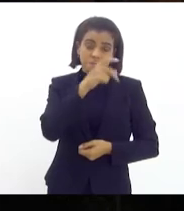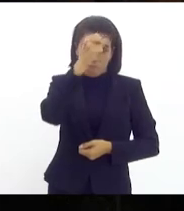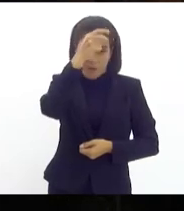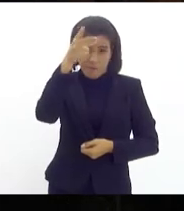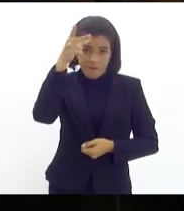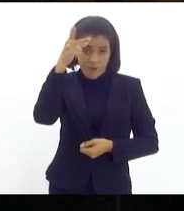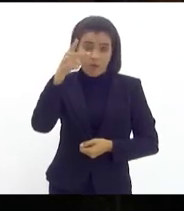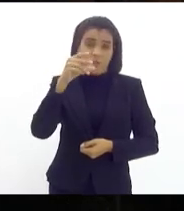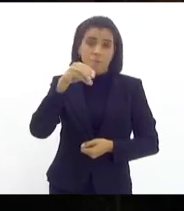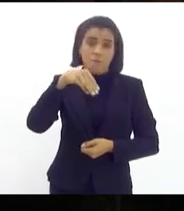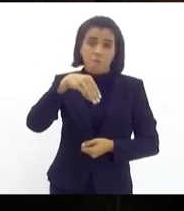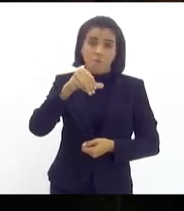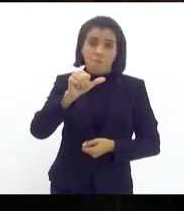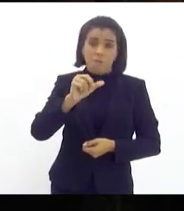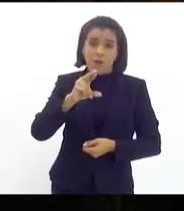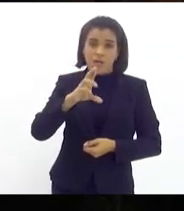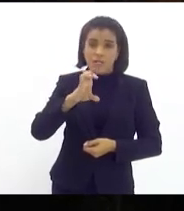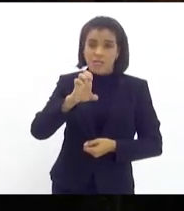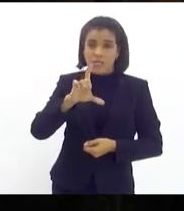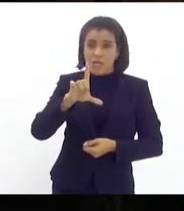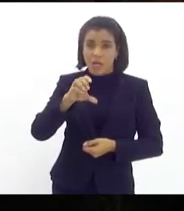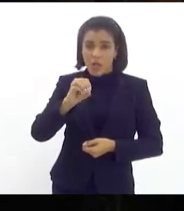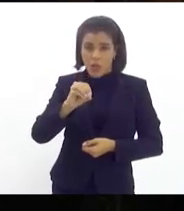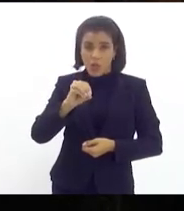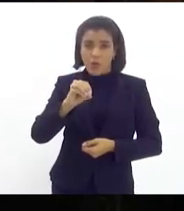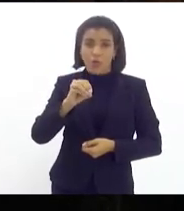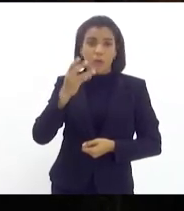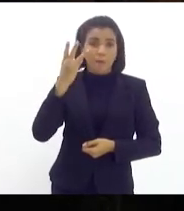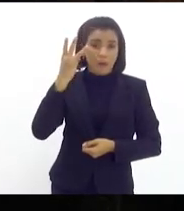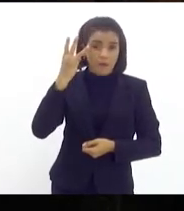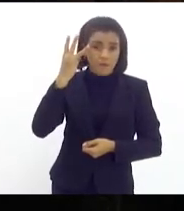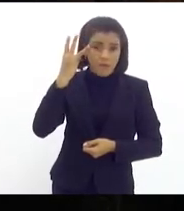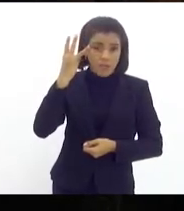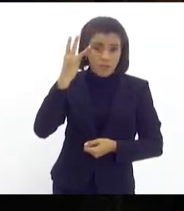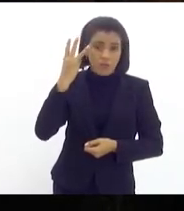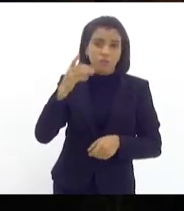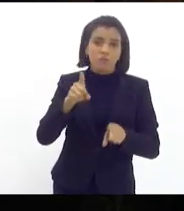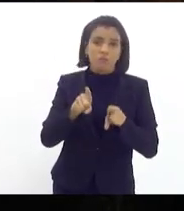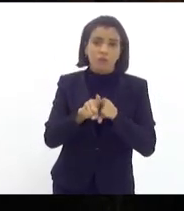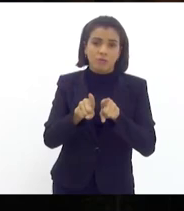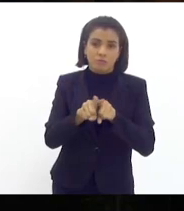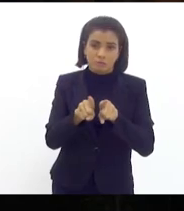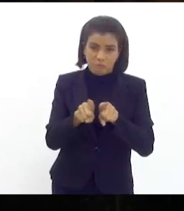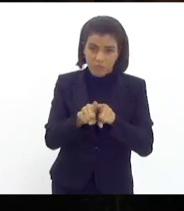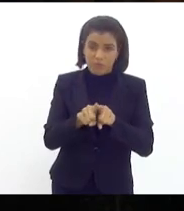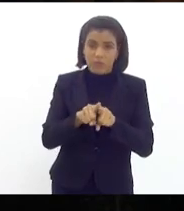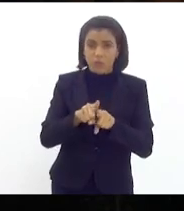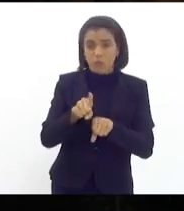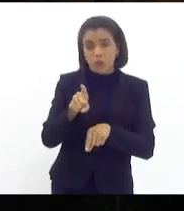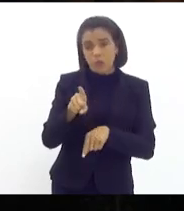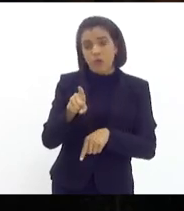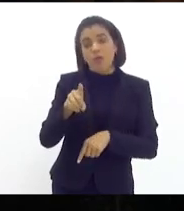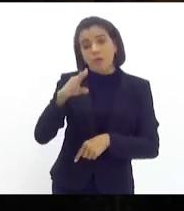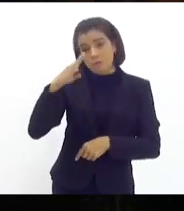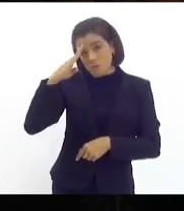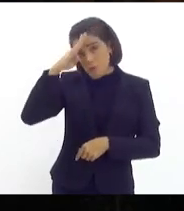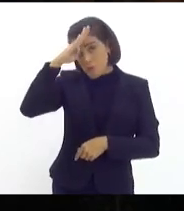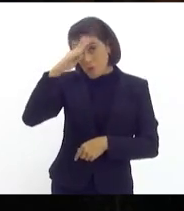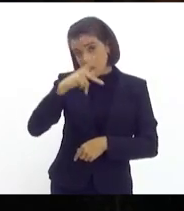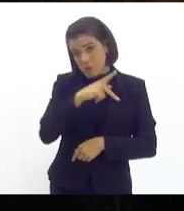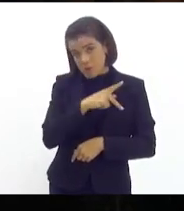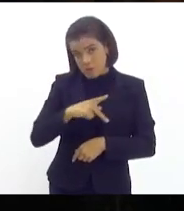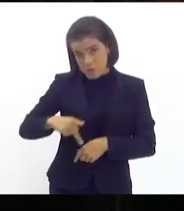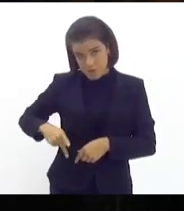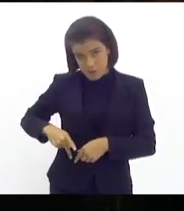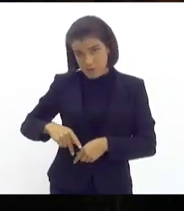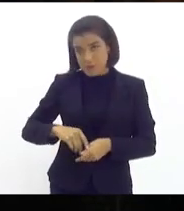cidade do Rio de Janeiro Wilson witzel no governo do estado e Jair bolsonaro na